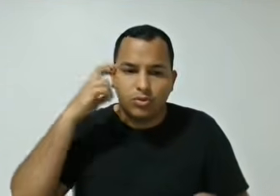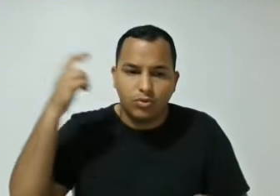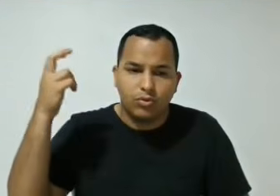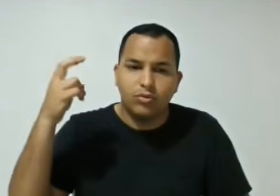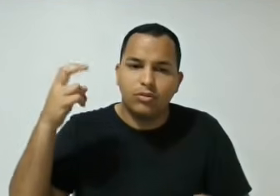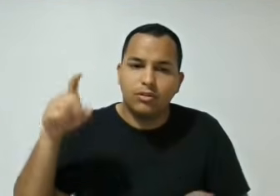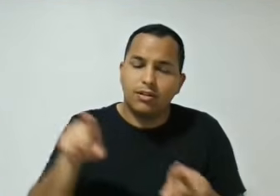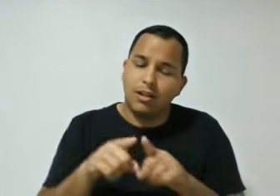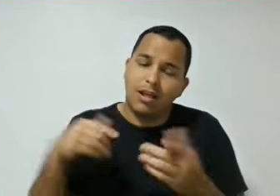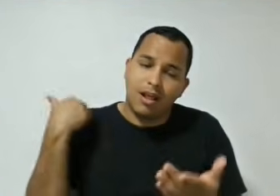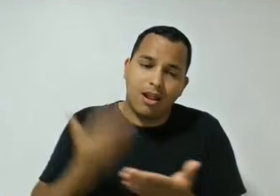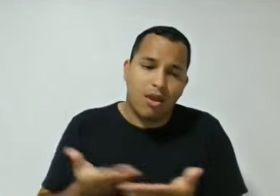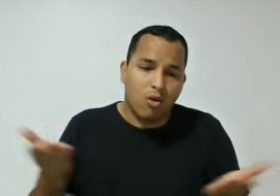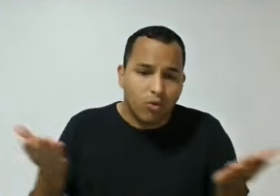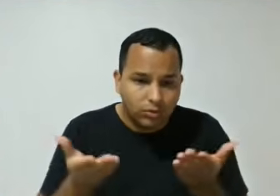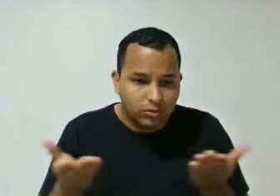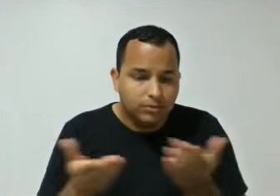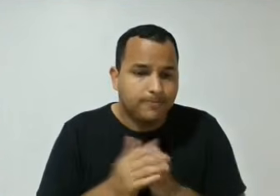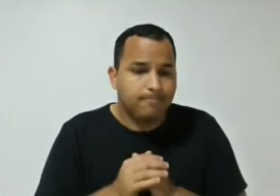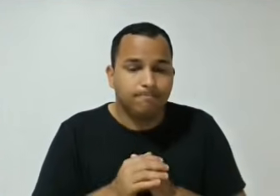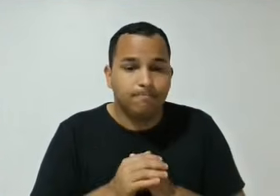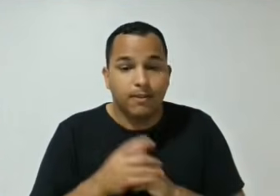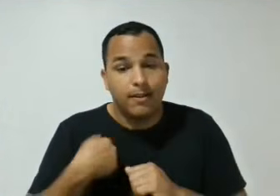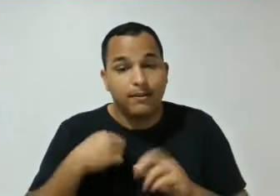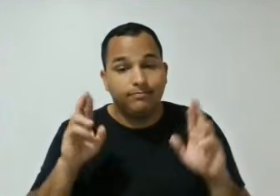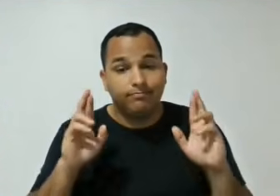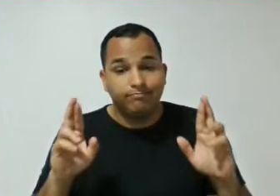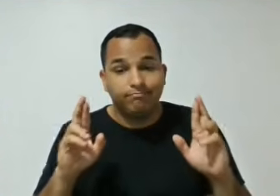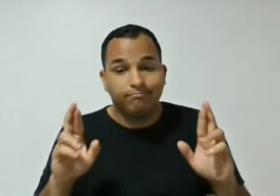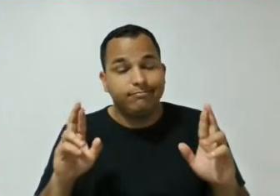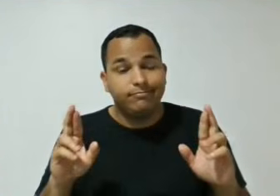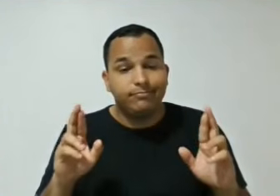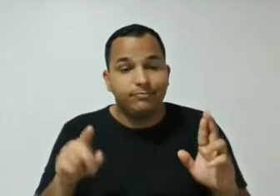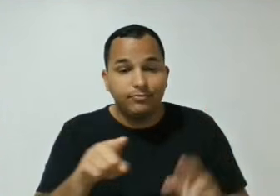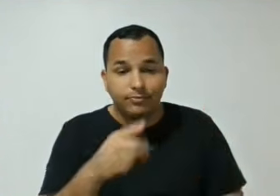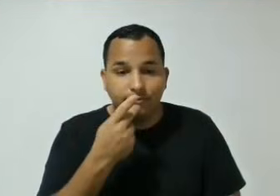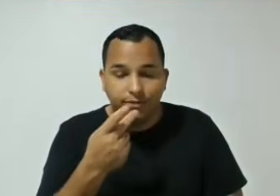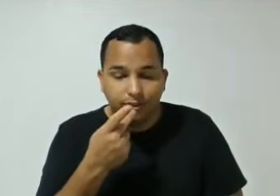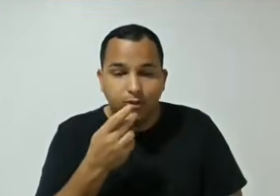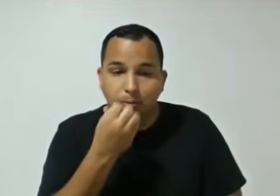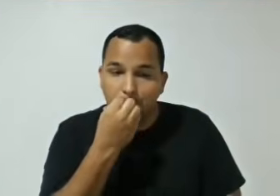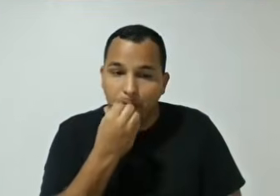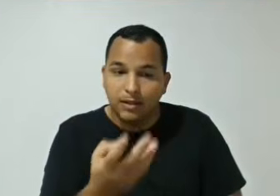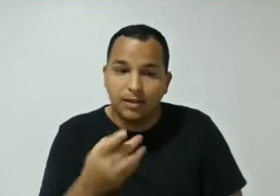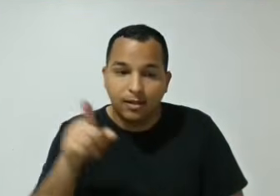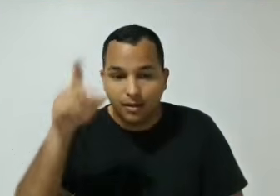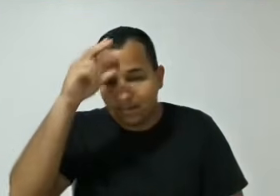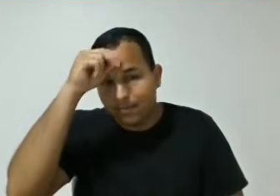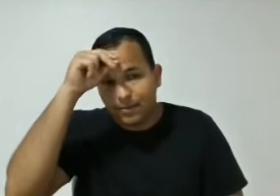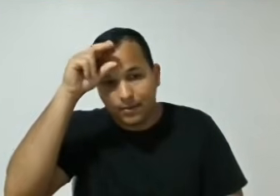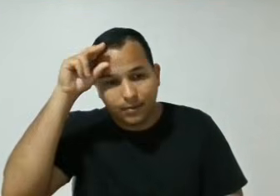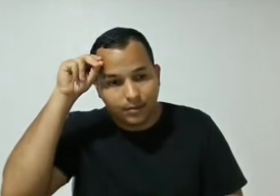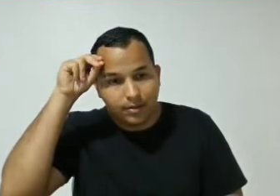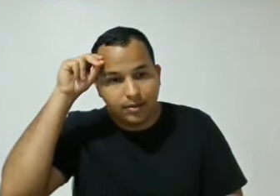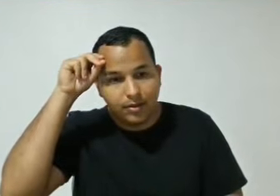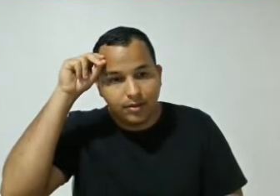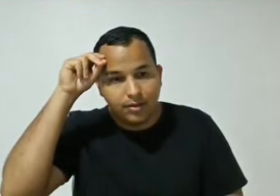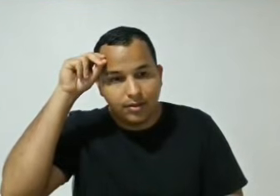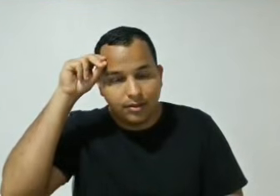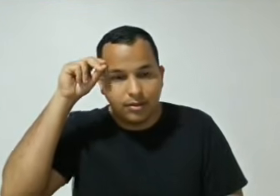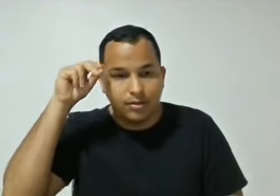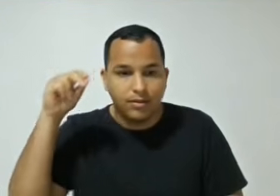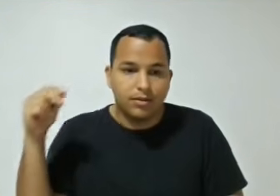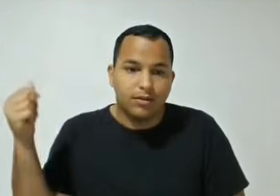temos hoje. Né? Espero que, como você colocou muito bem, o prefeito que assume